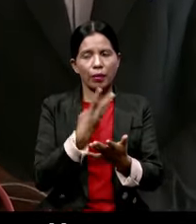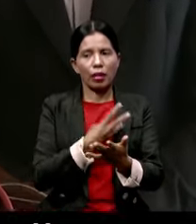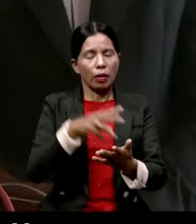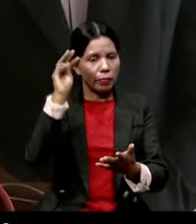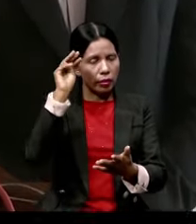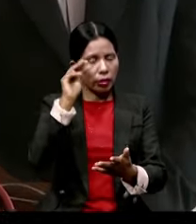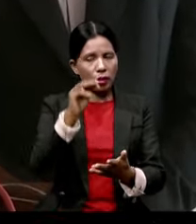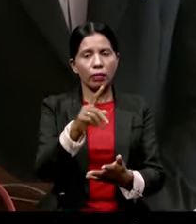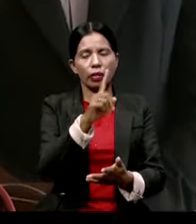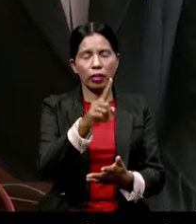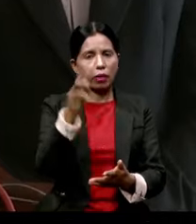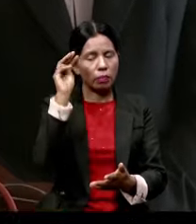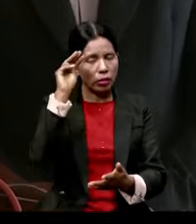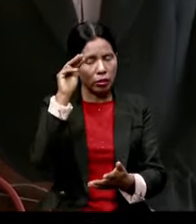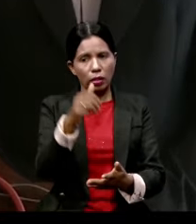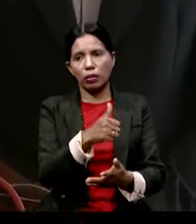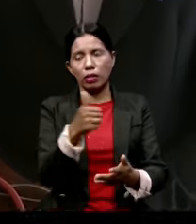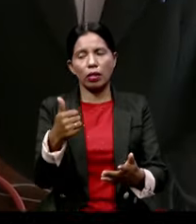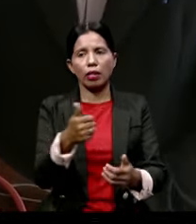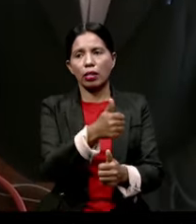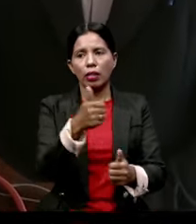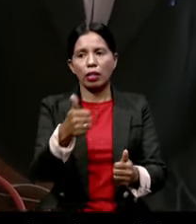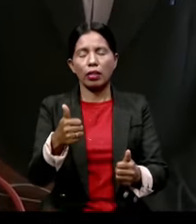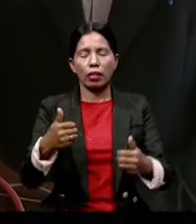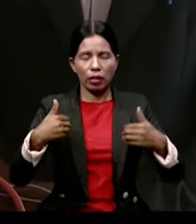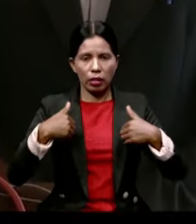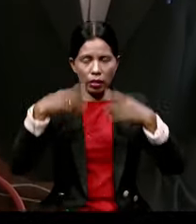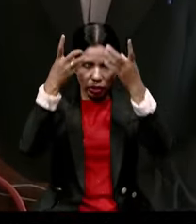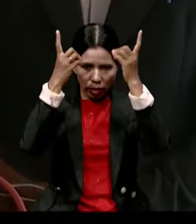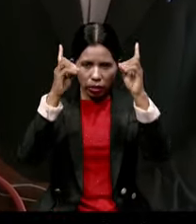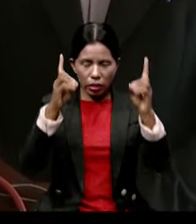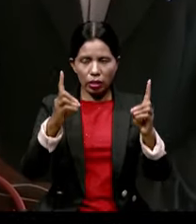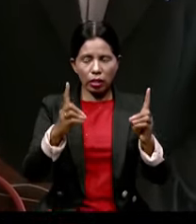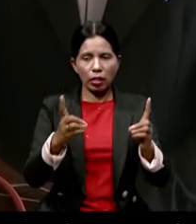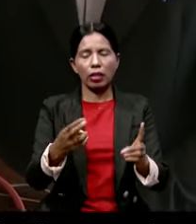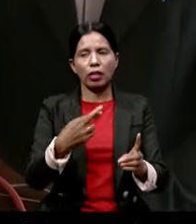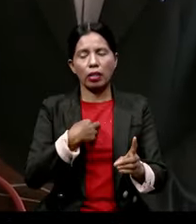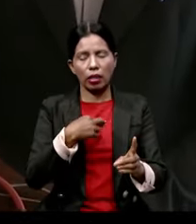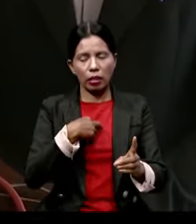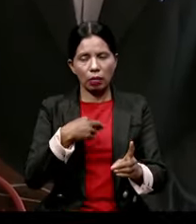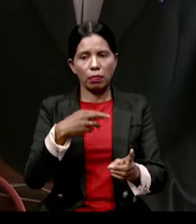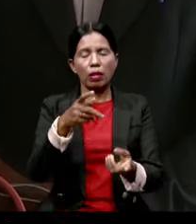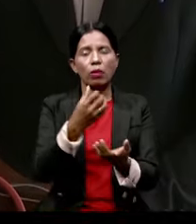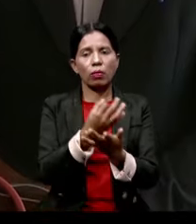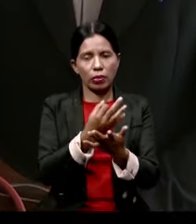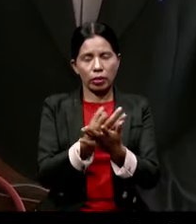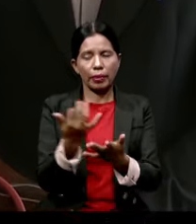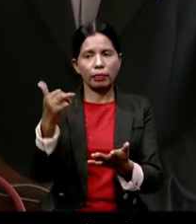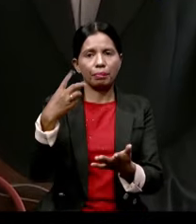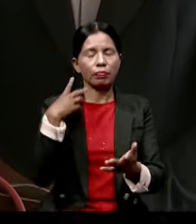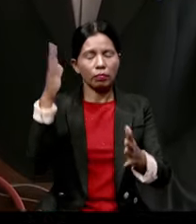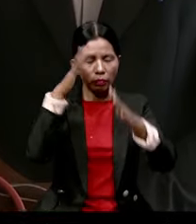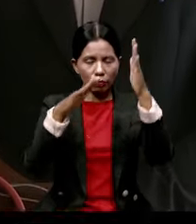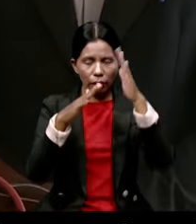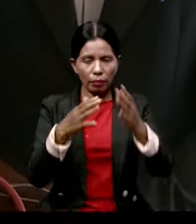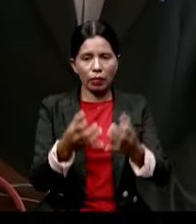ida ministério selo idi dia ihanya definição ba salário sira itine problema principal balu